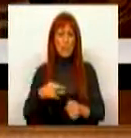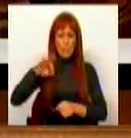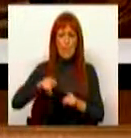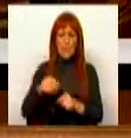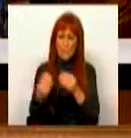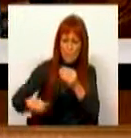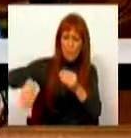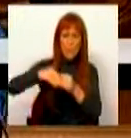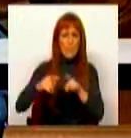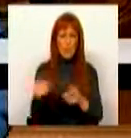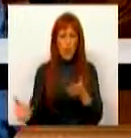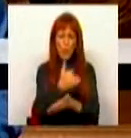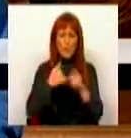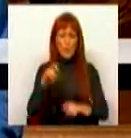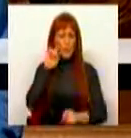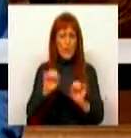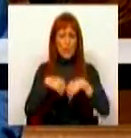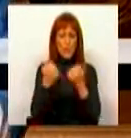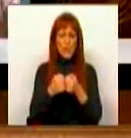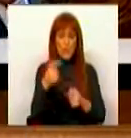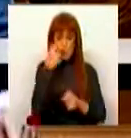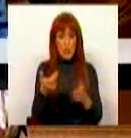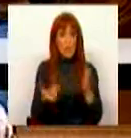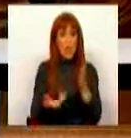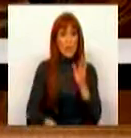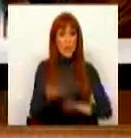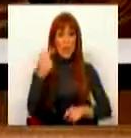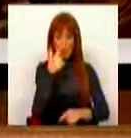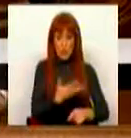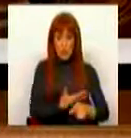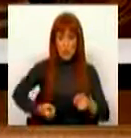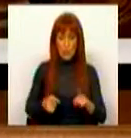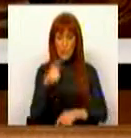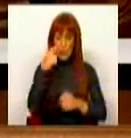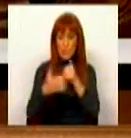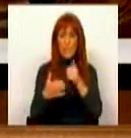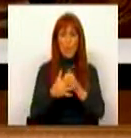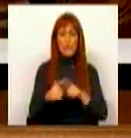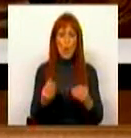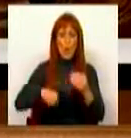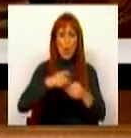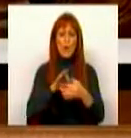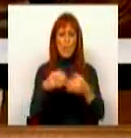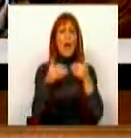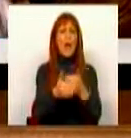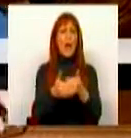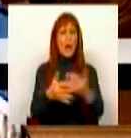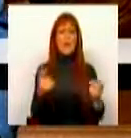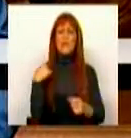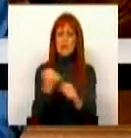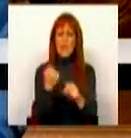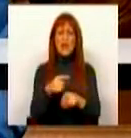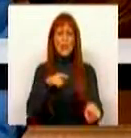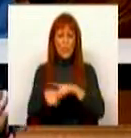pensões extraordinárias, recuperamos a proteção social dos mais vulneráveis, dos desempregados, dos idosos com complemento solidário para idosos.